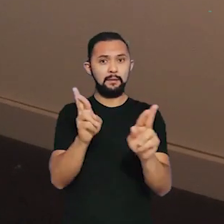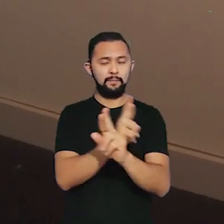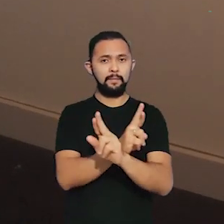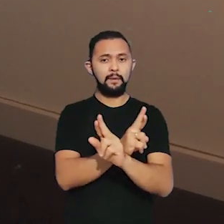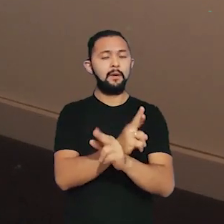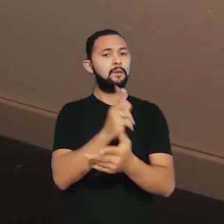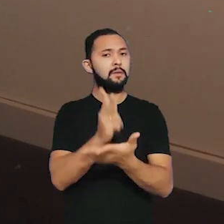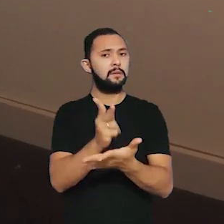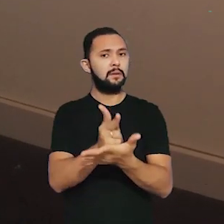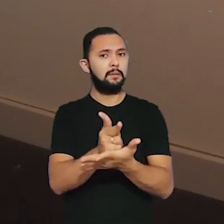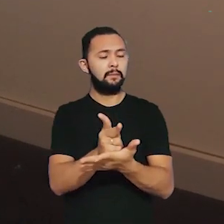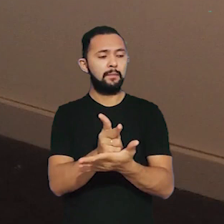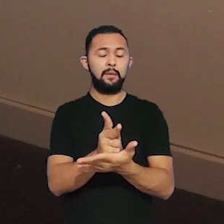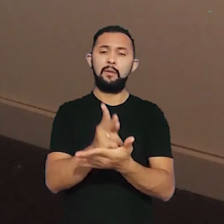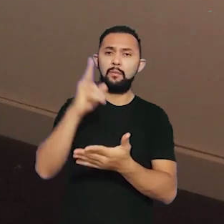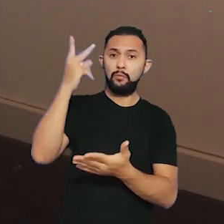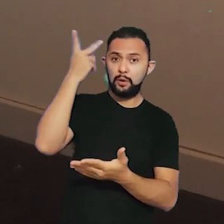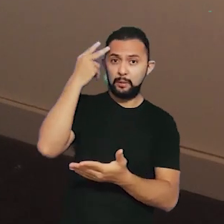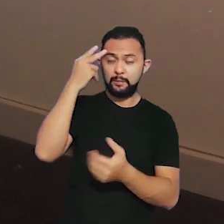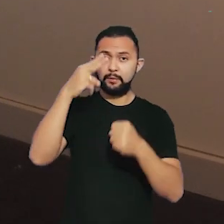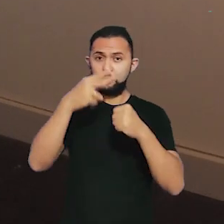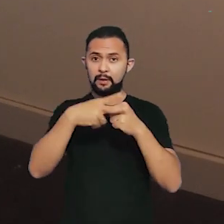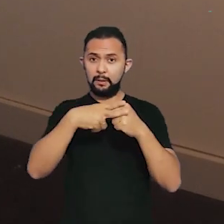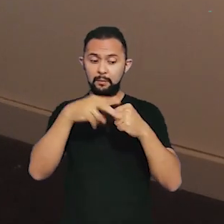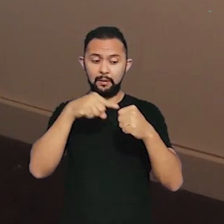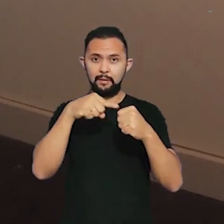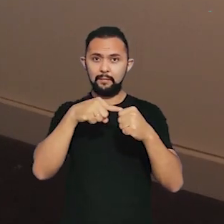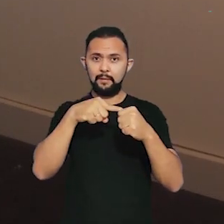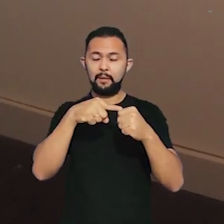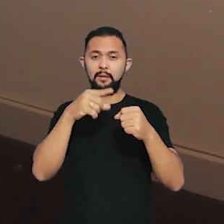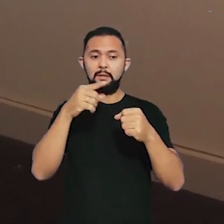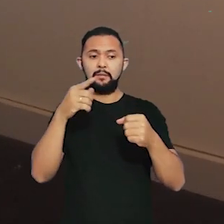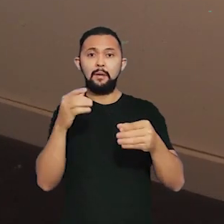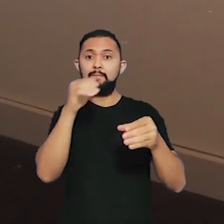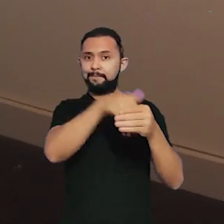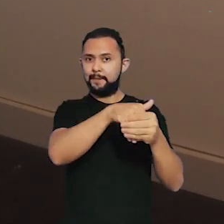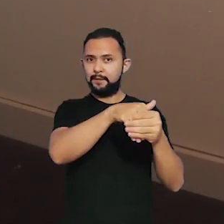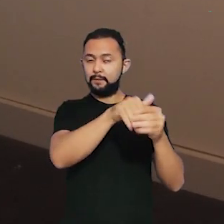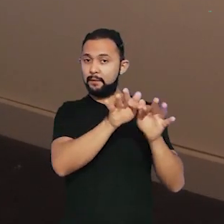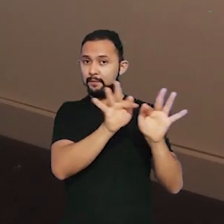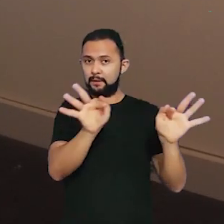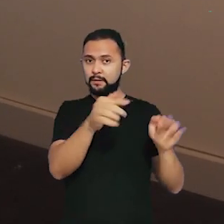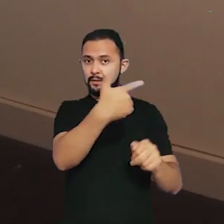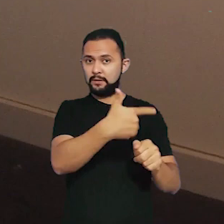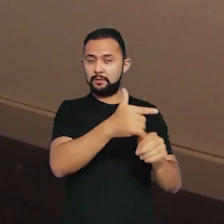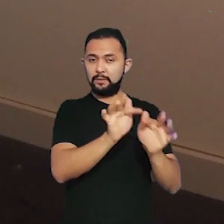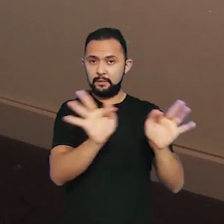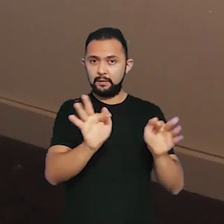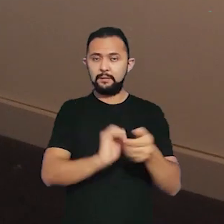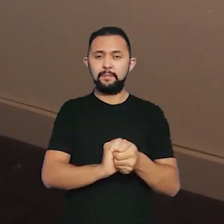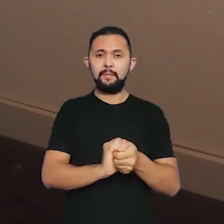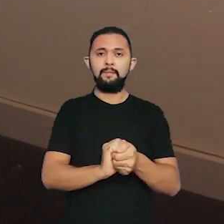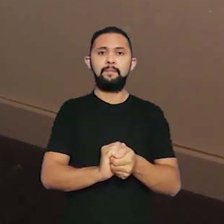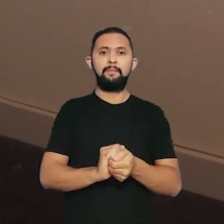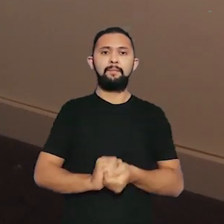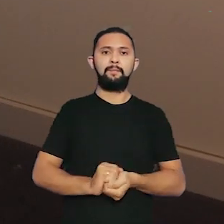maioria das vezes, tá? Ou geralmente, o verbo ele vai ficar implícito, subentendido na segunda oração, na